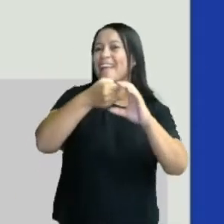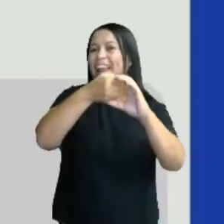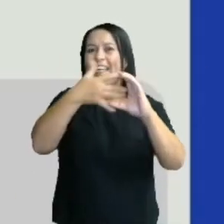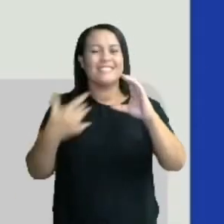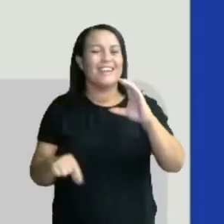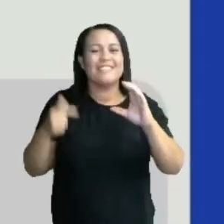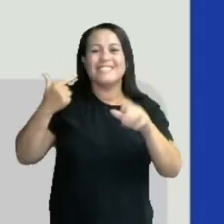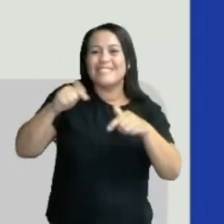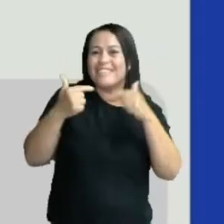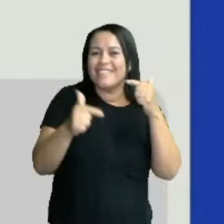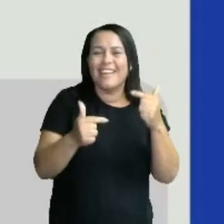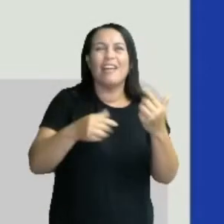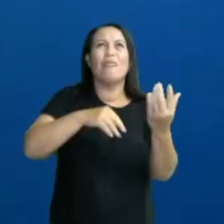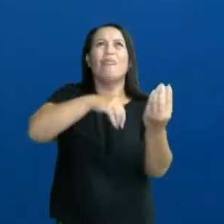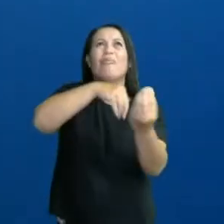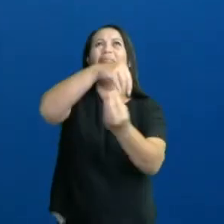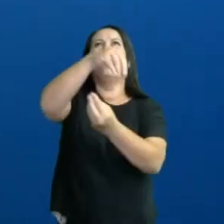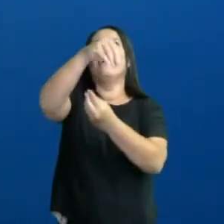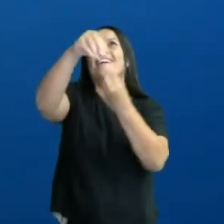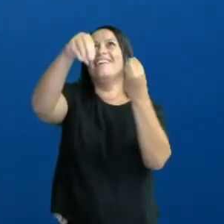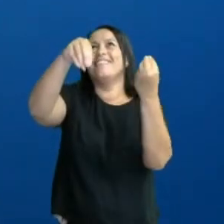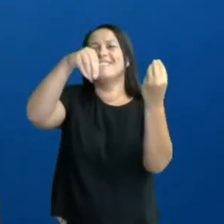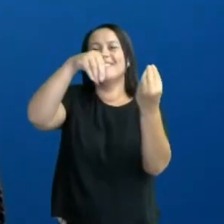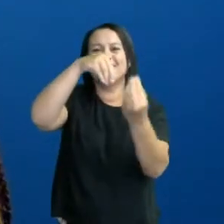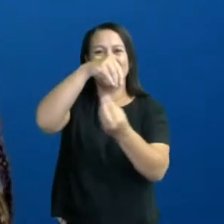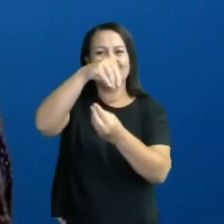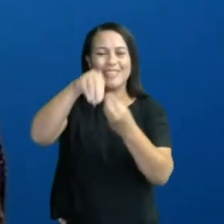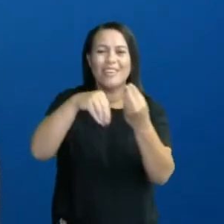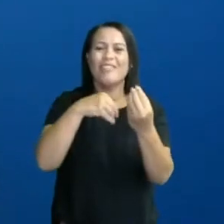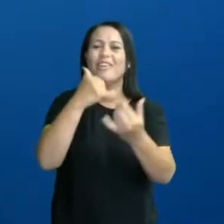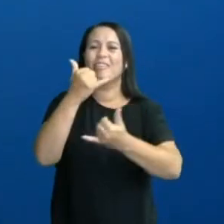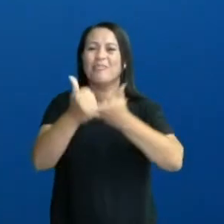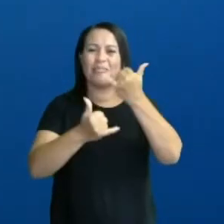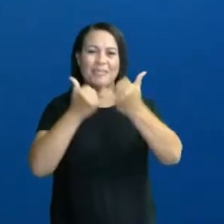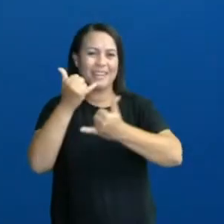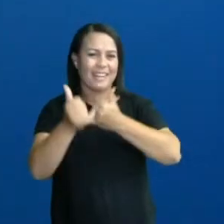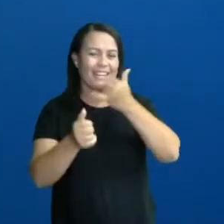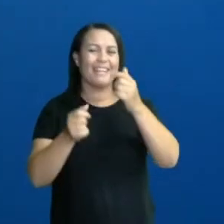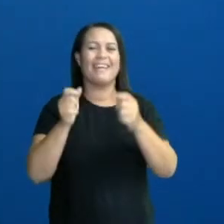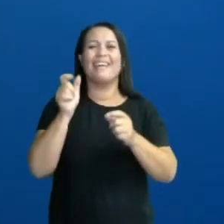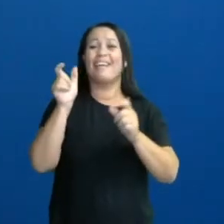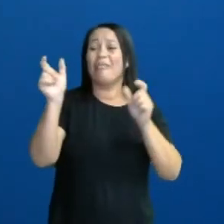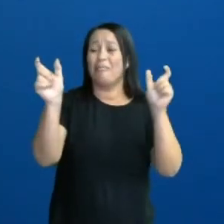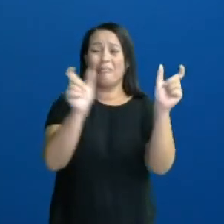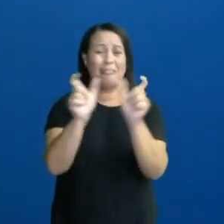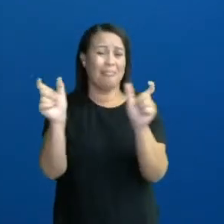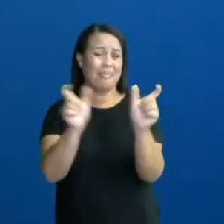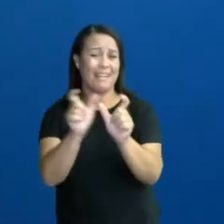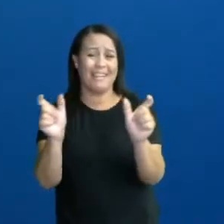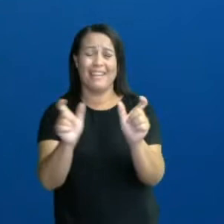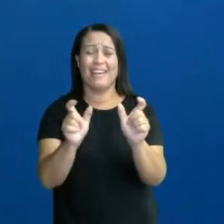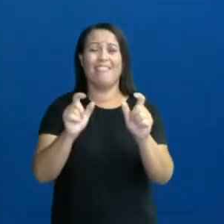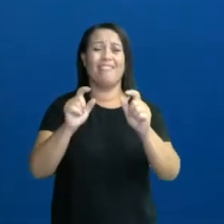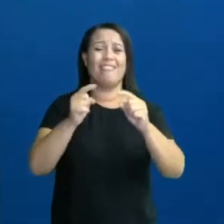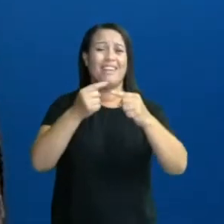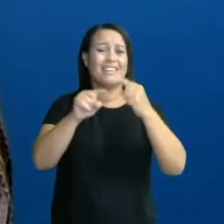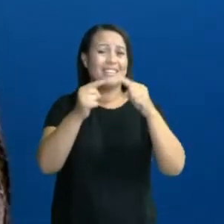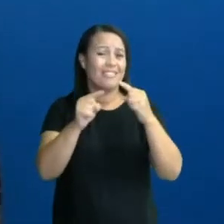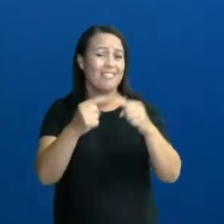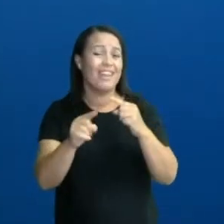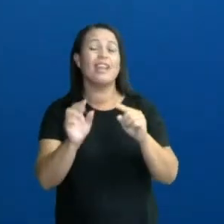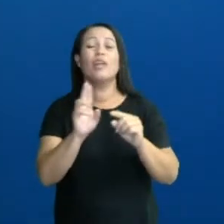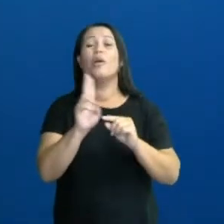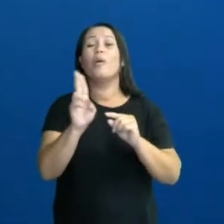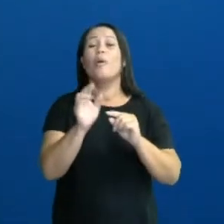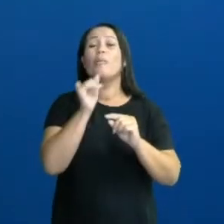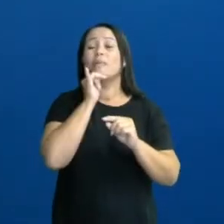inclassificáveis. Então ele mistura aí, né? Ele faz uma brincadeira com palavras, misturando nomes de